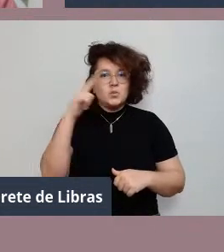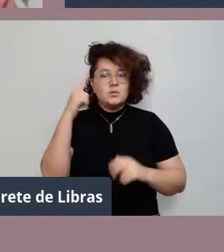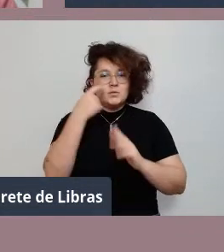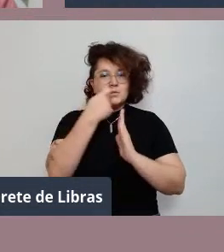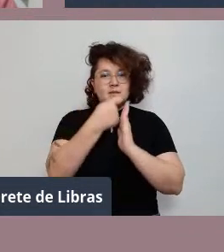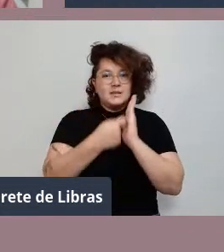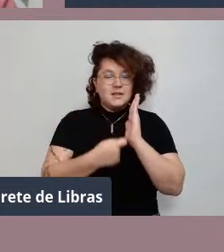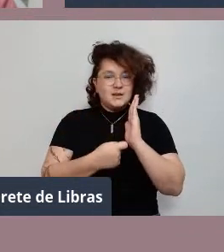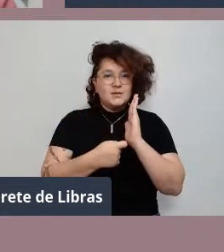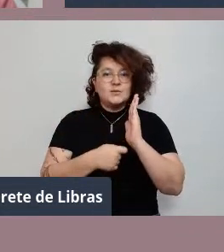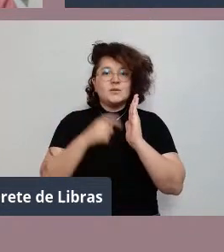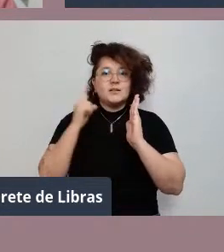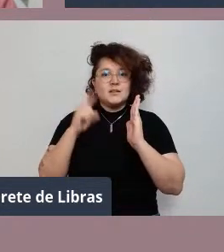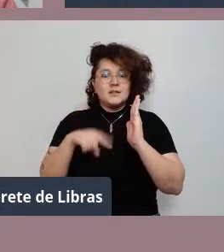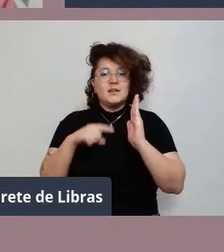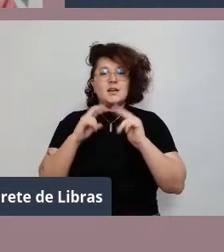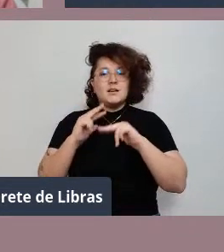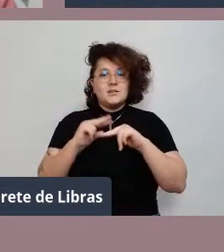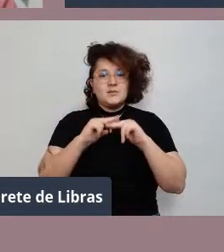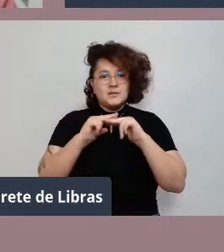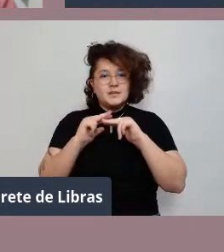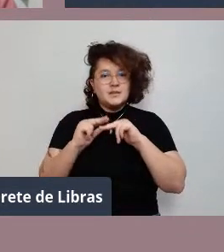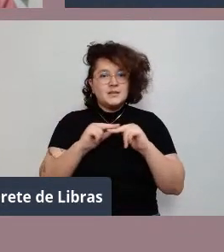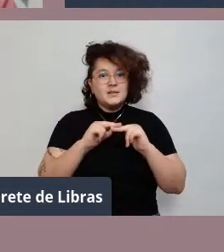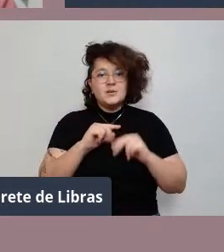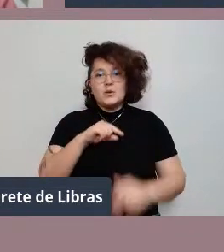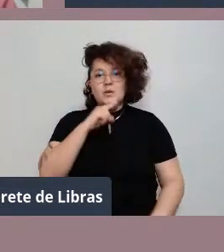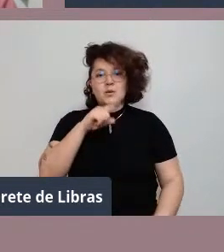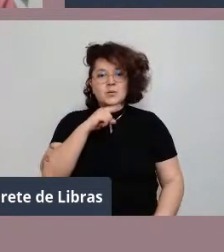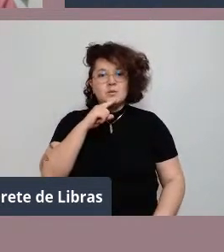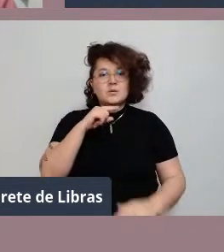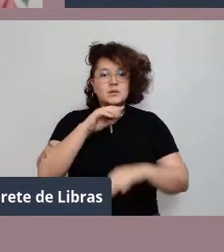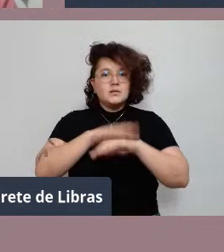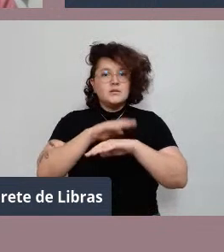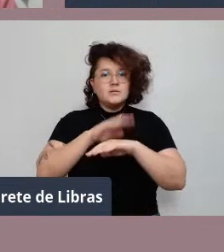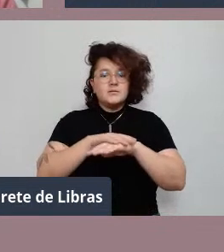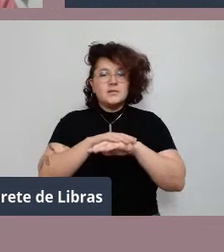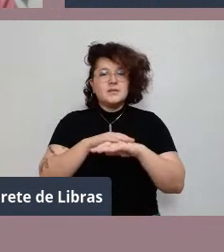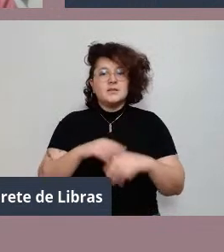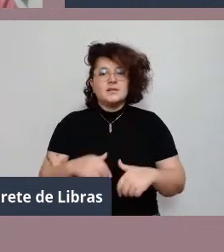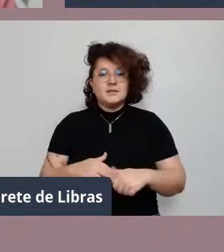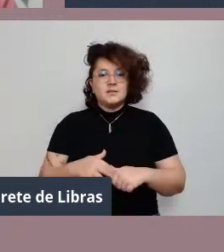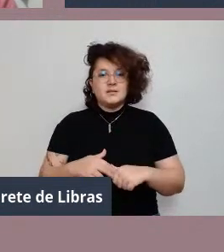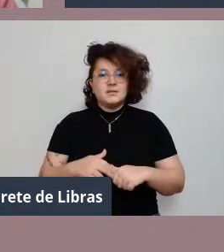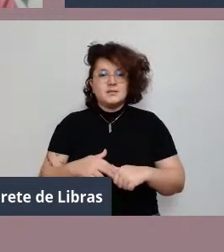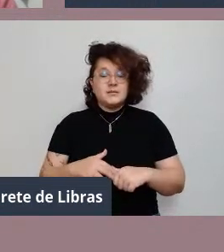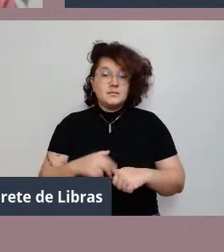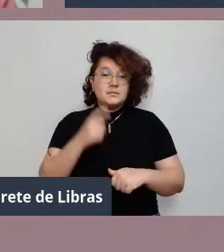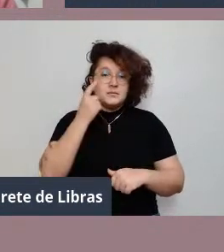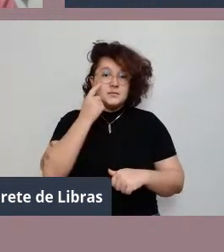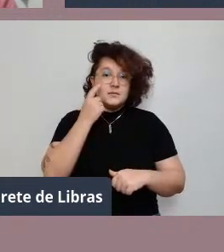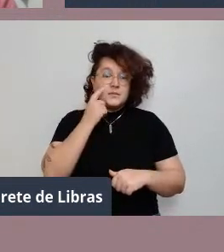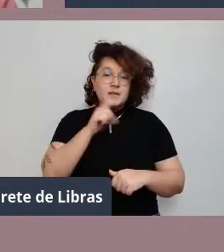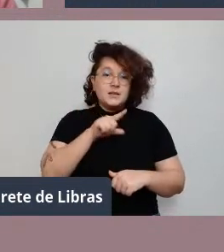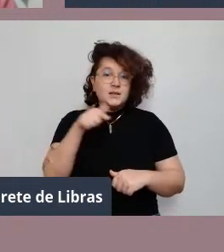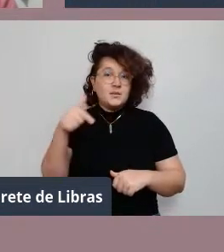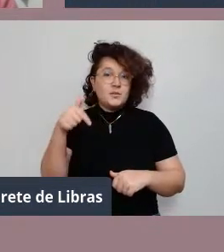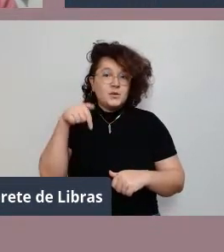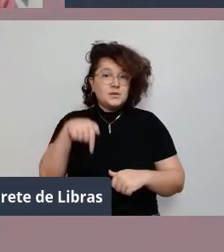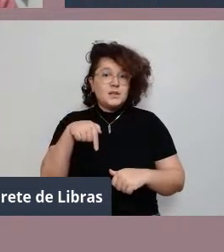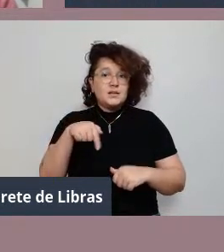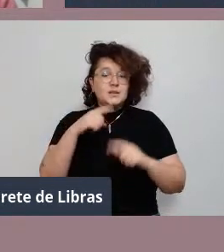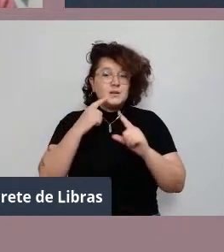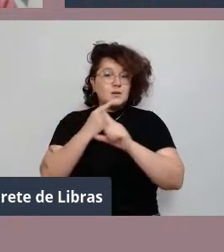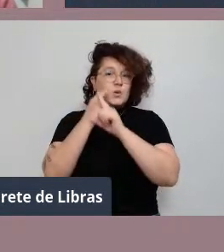da releitura, que eu não consegui fazer. Mas quem sabe depois desse encontro,